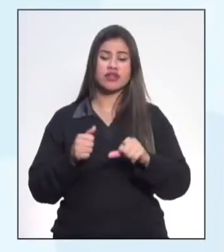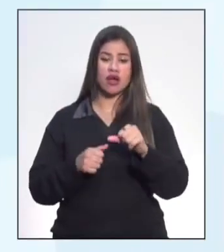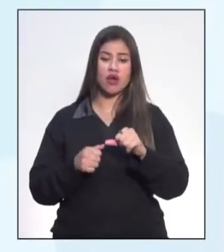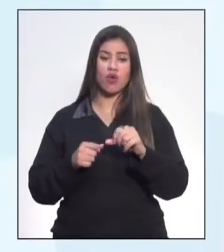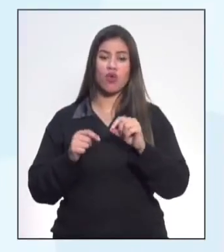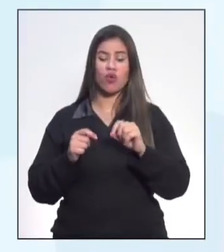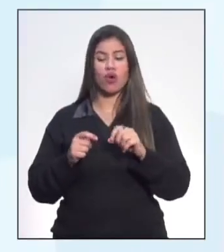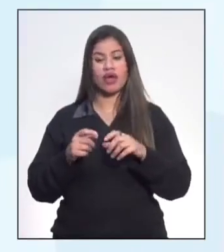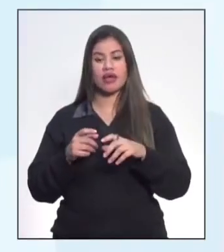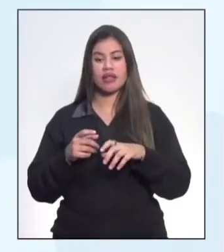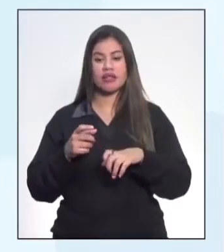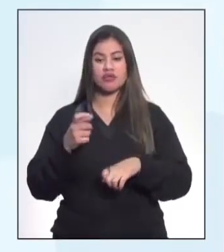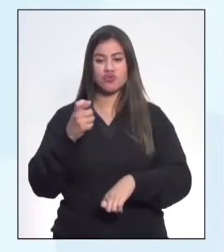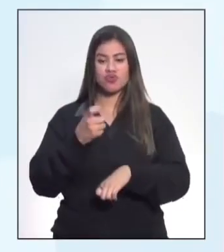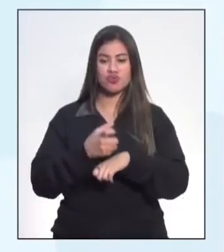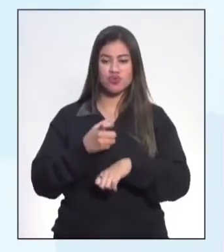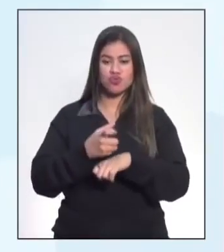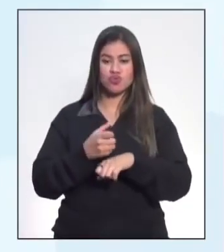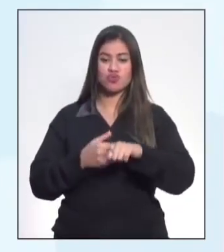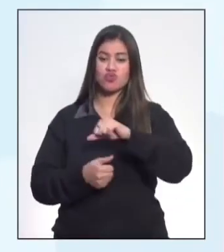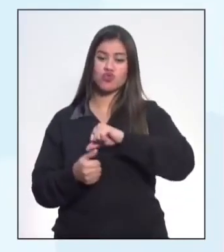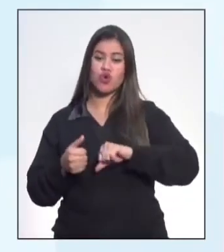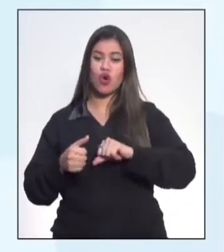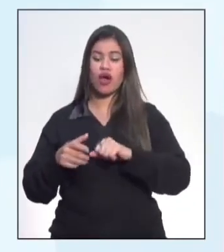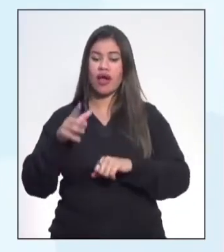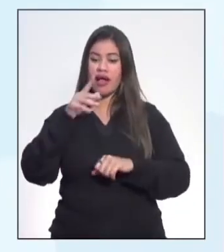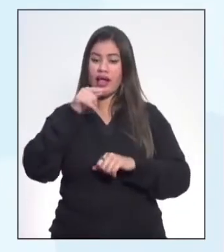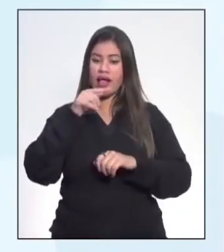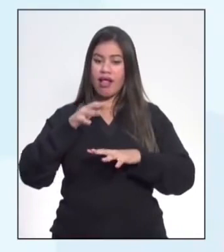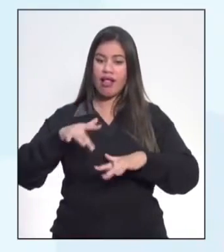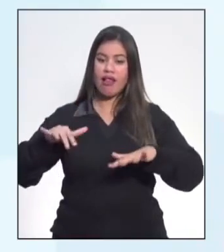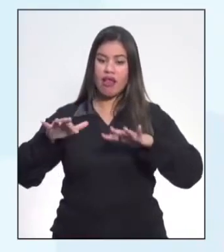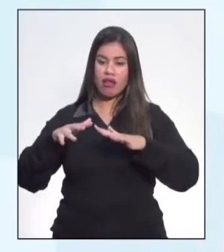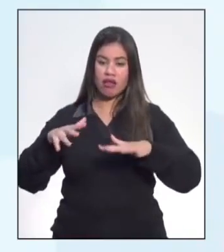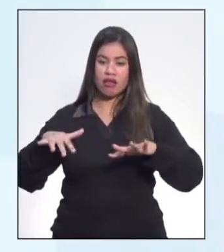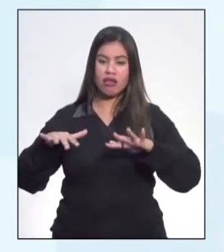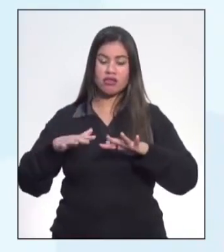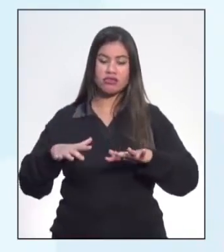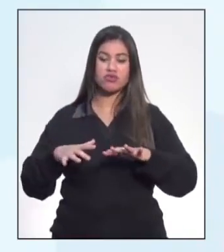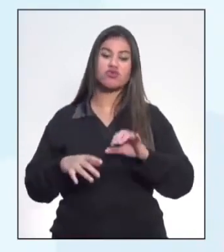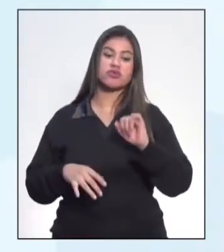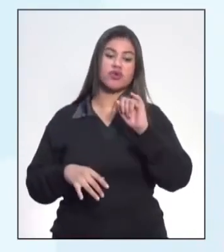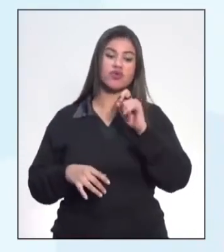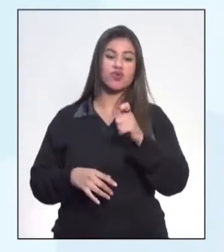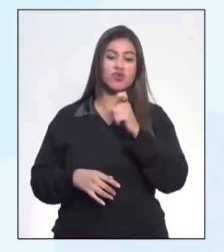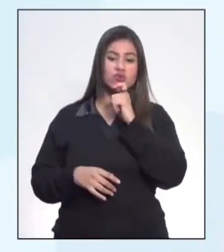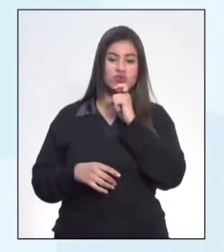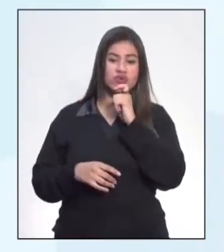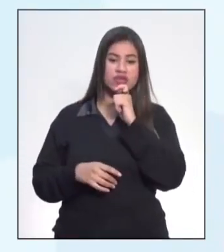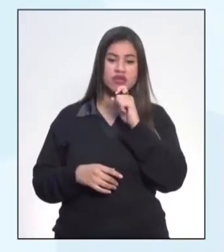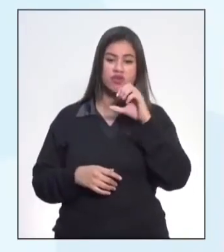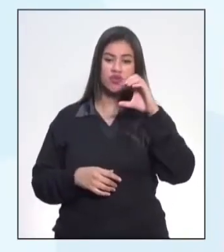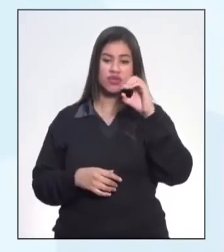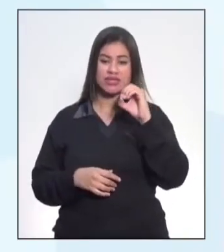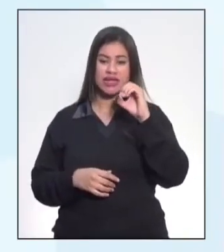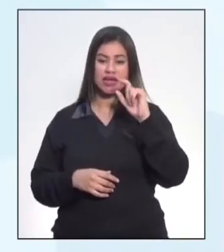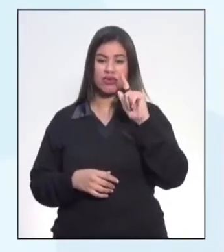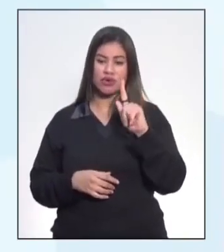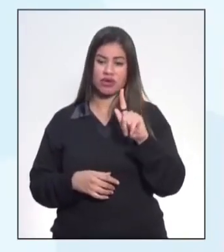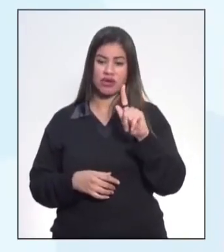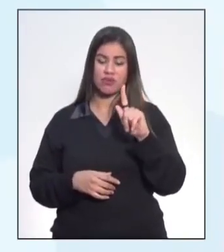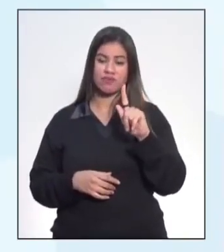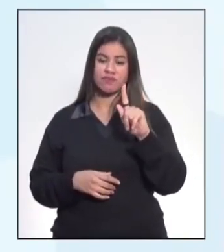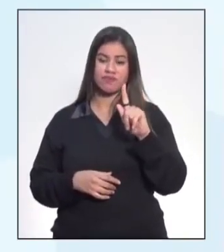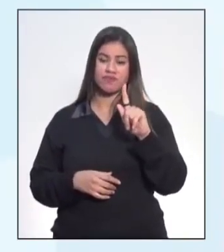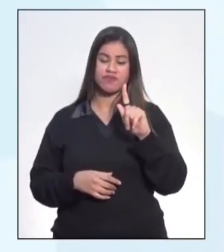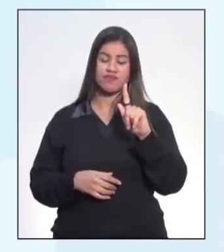estado sólido para o estado líquido. Então, ele está lá, o gelo é a 0 graus Celsius. Para ele chegar até 25, ele vai